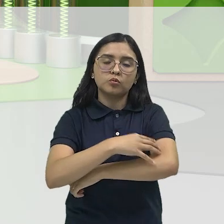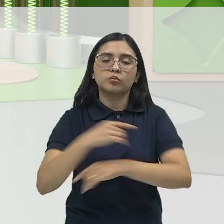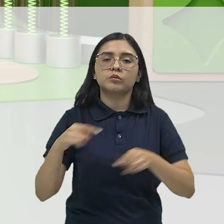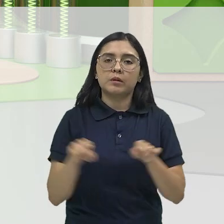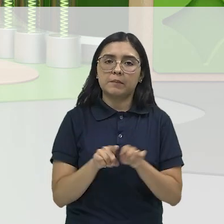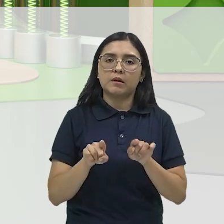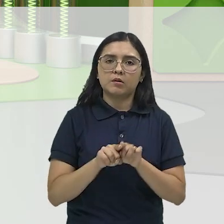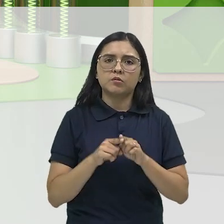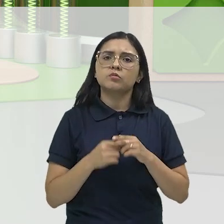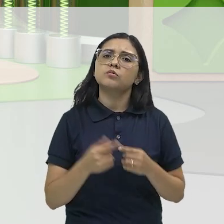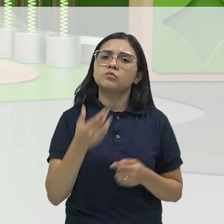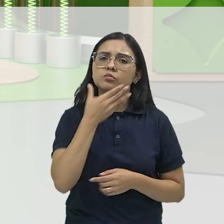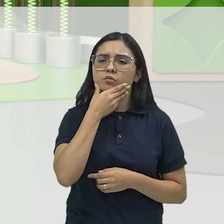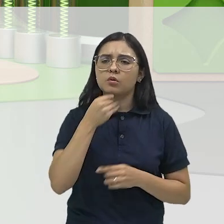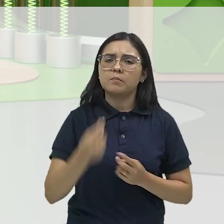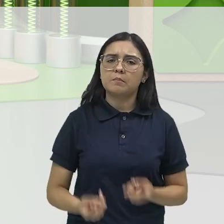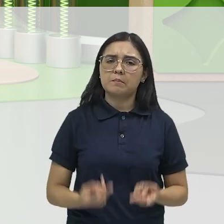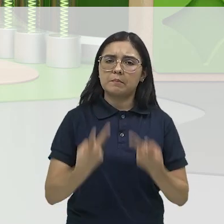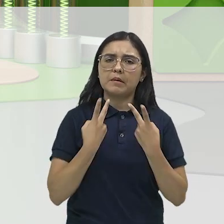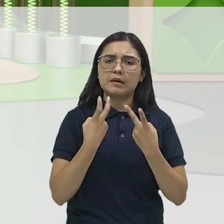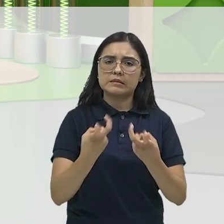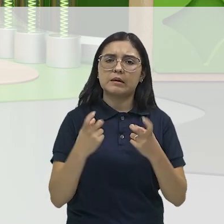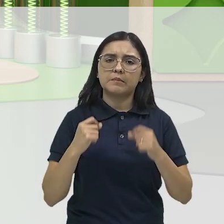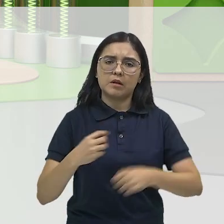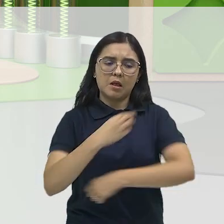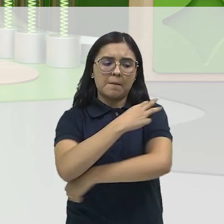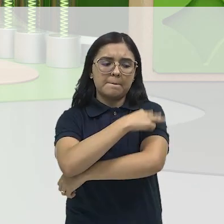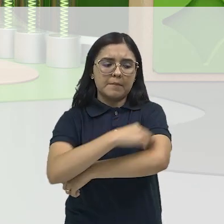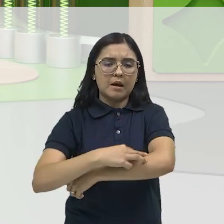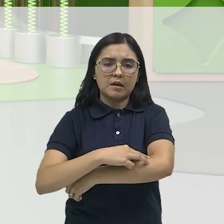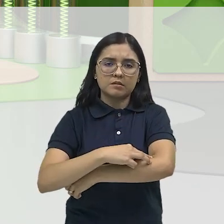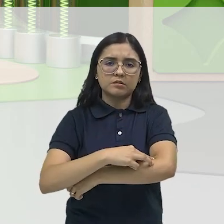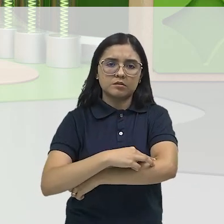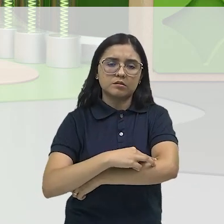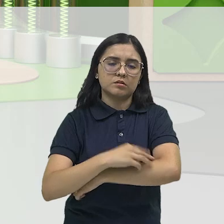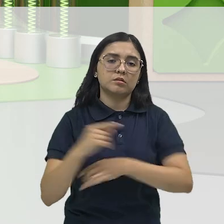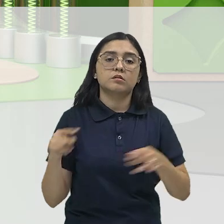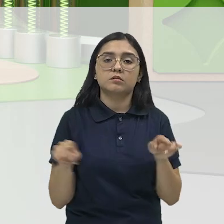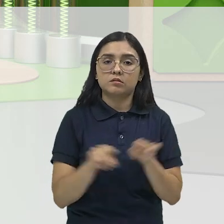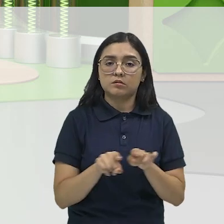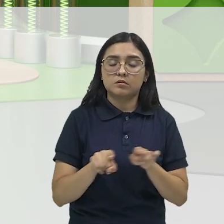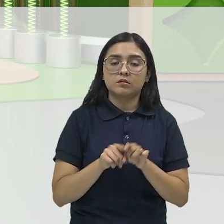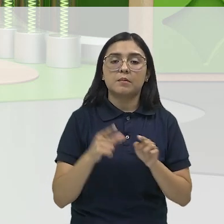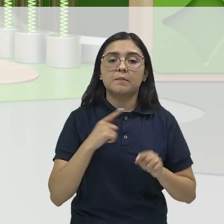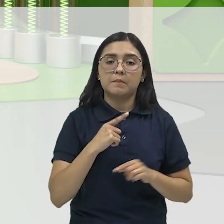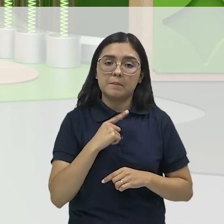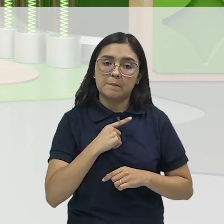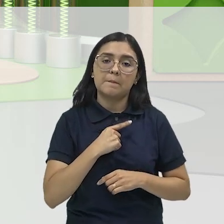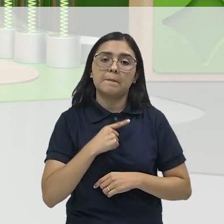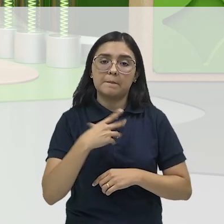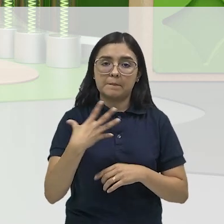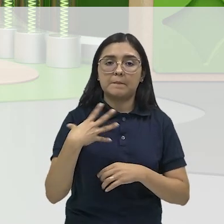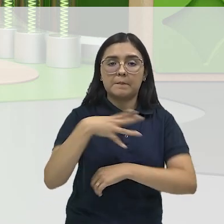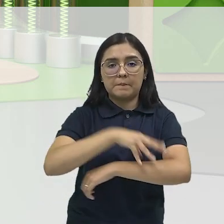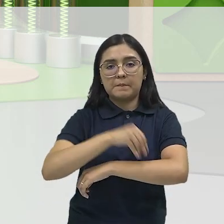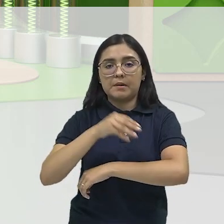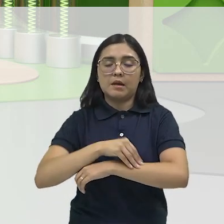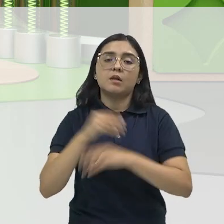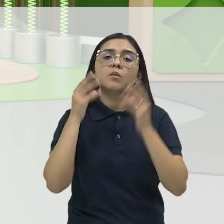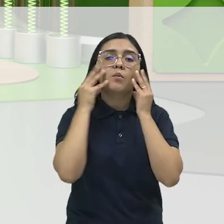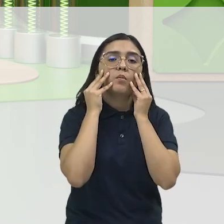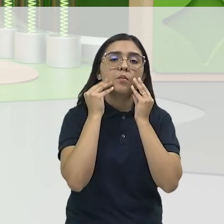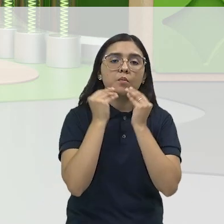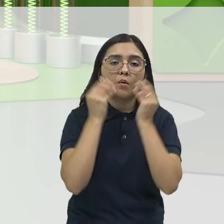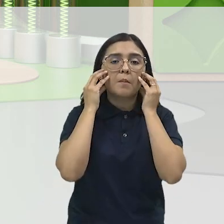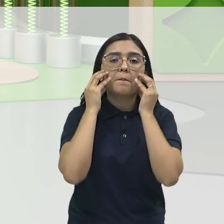já conseguem perceber ali o aumento da sua massa muscular, surgimento de pelos na região da face, né? Então no